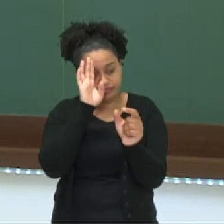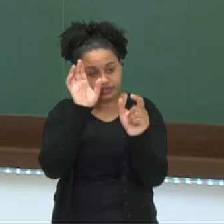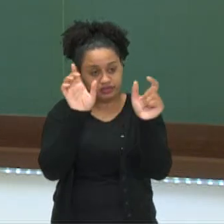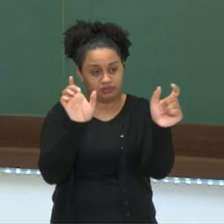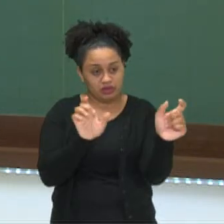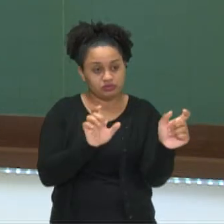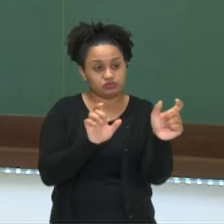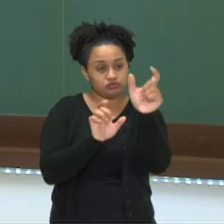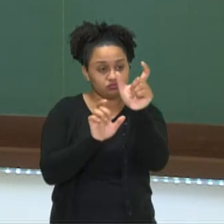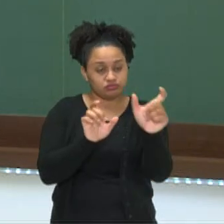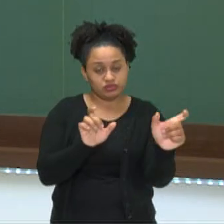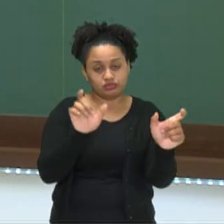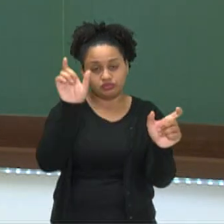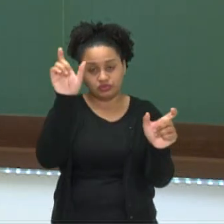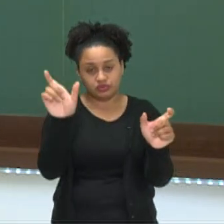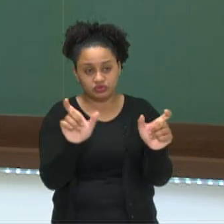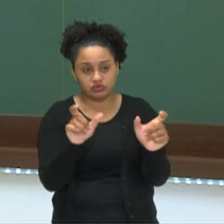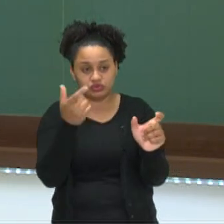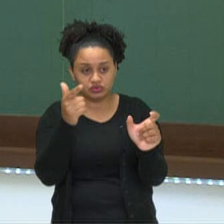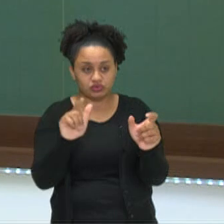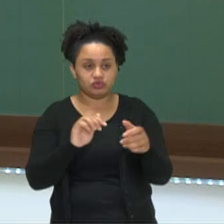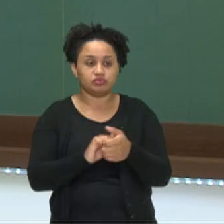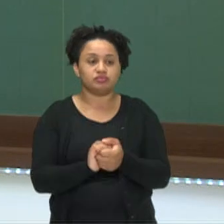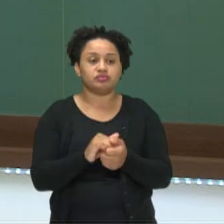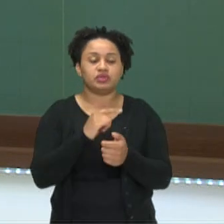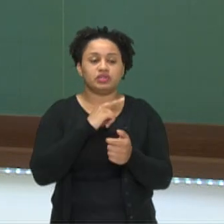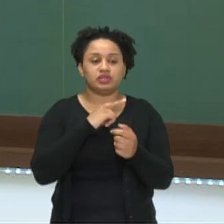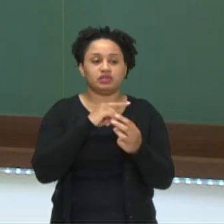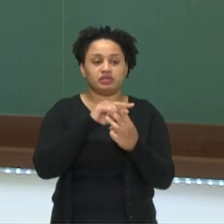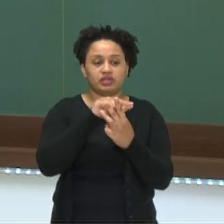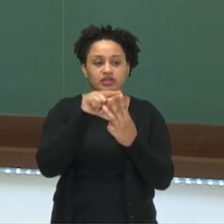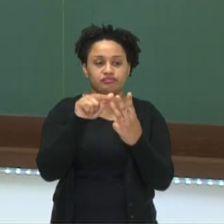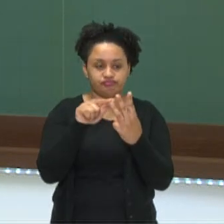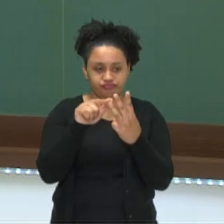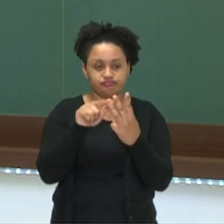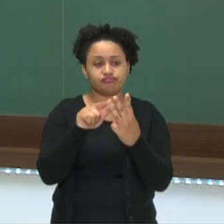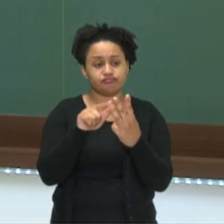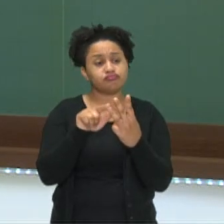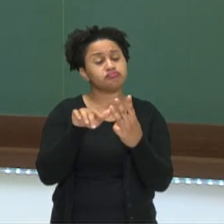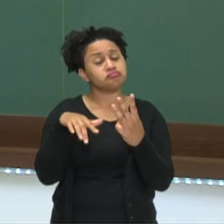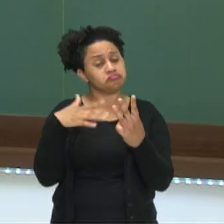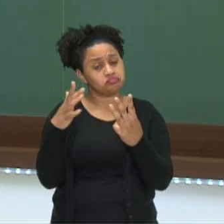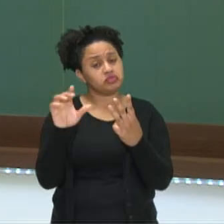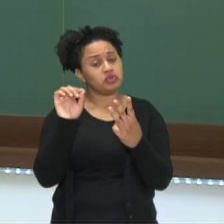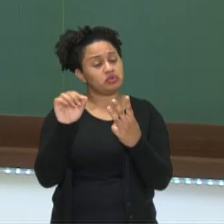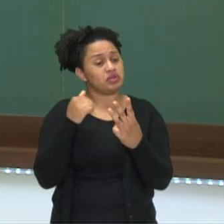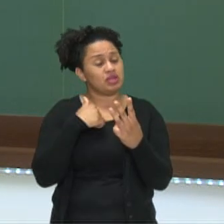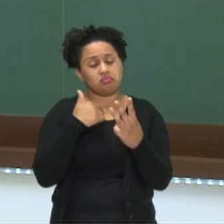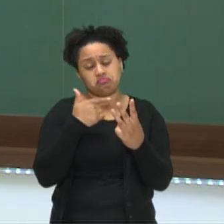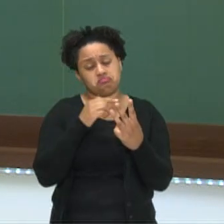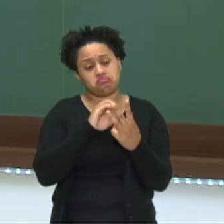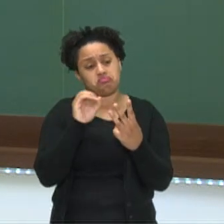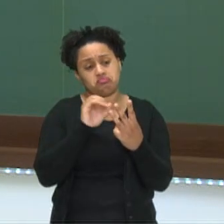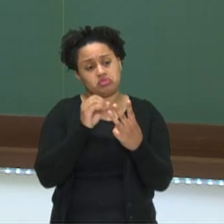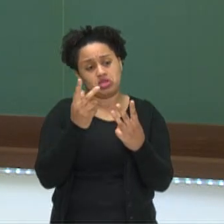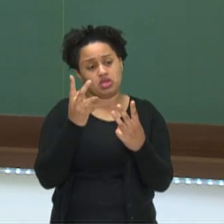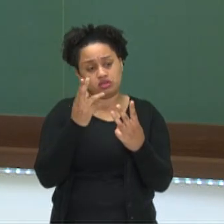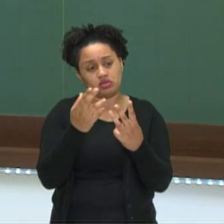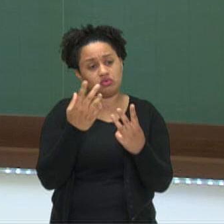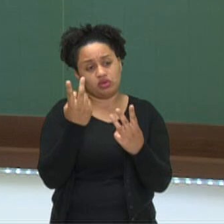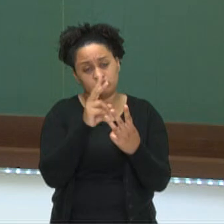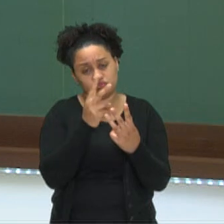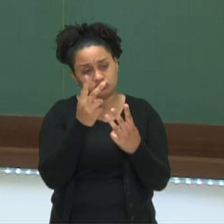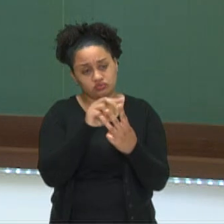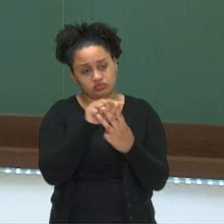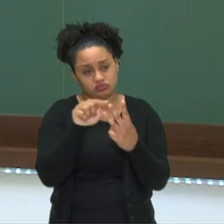2 vezes. Então, olha aqui, ó, eu tenho aqui um trinômio. Então, aparentemente, não tem nada em comum nos 3 ao mesmo tempo,